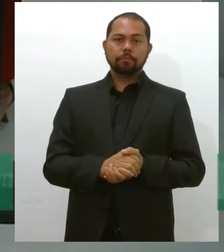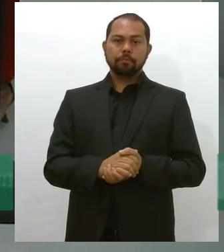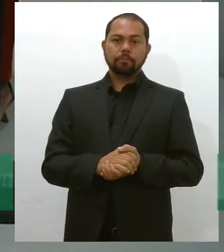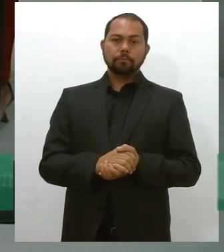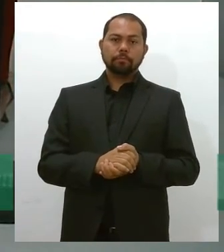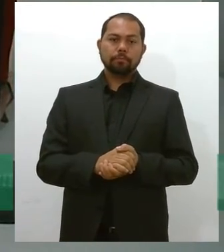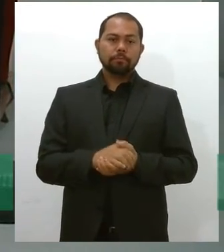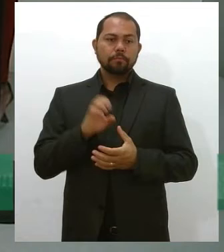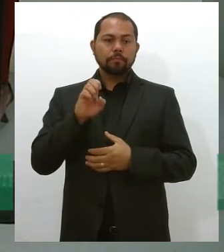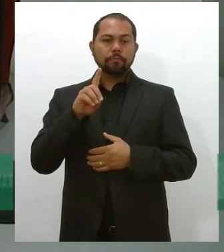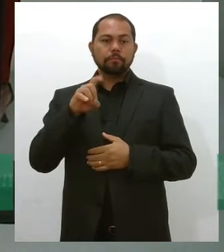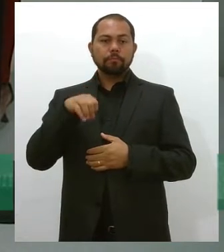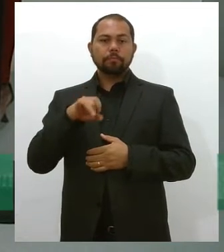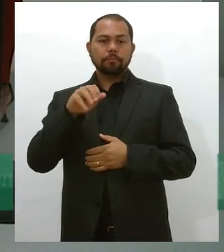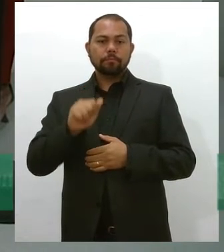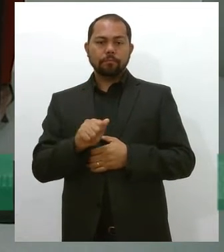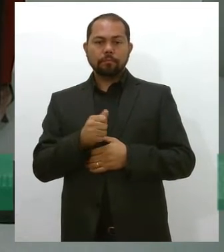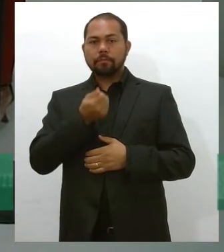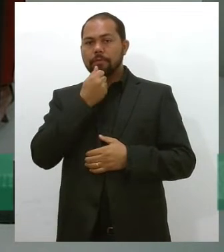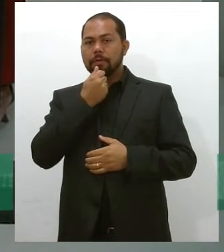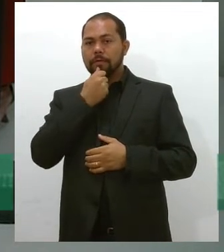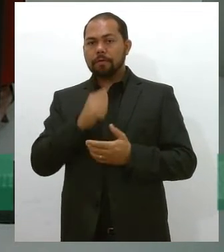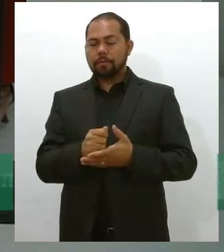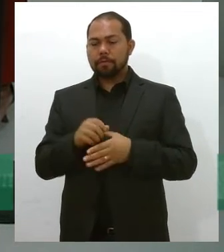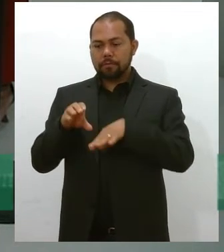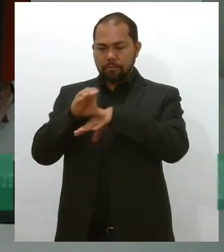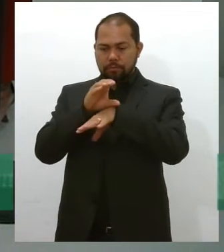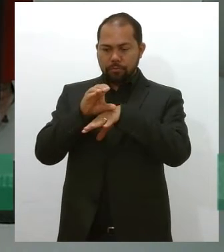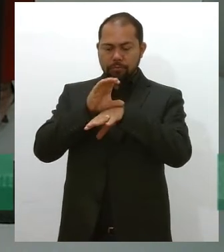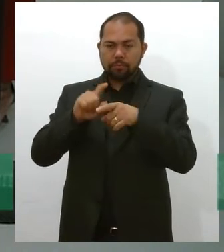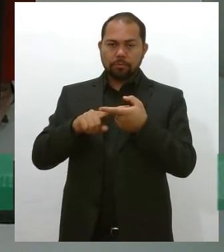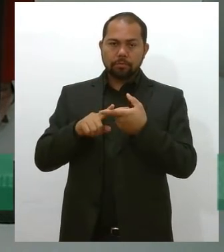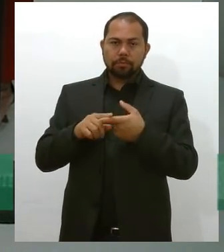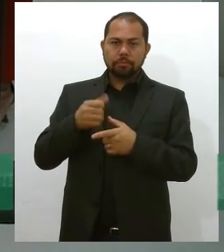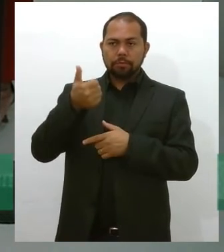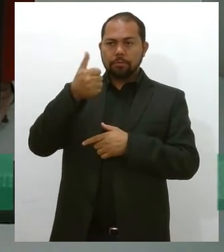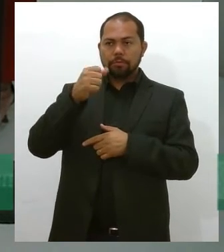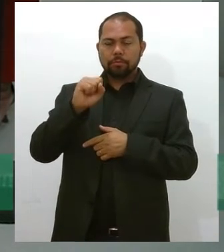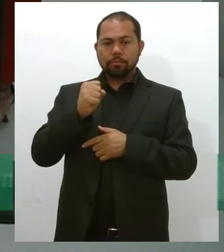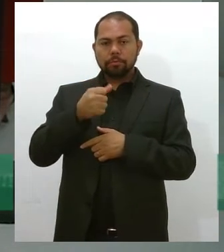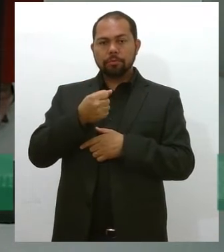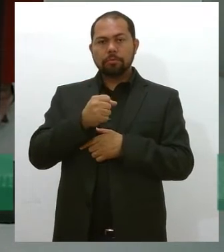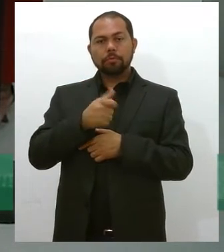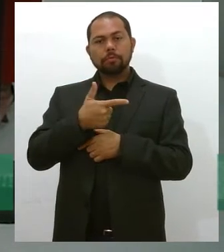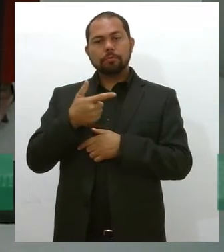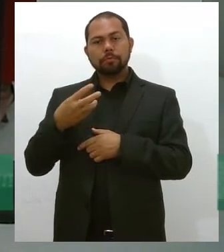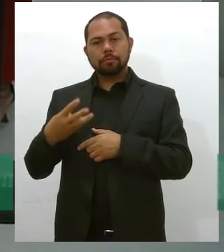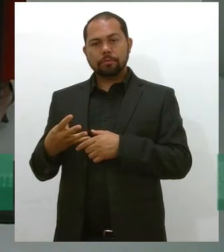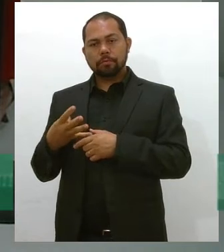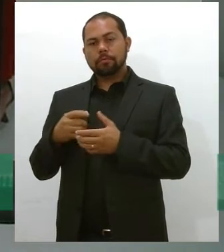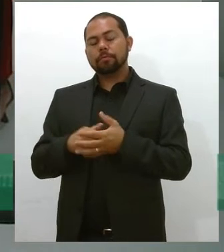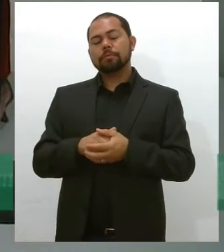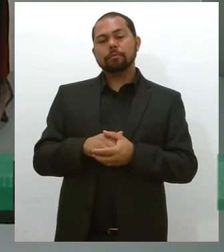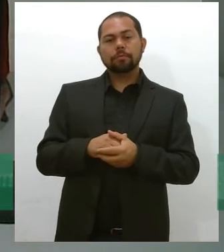a essa questão da Constituição de 1824, né, derivada aí de alguns resquícios de